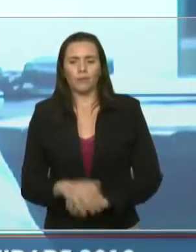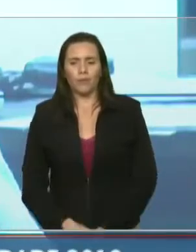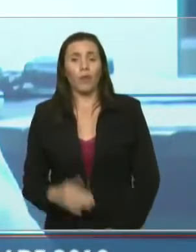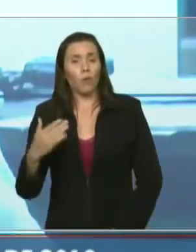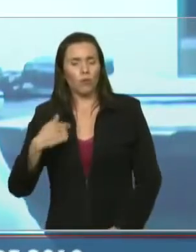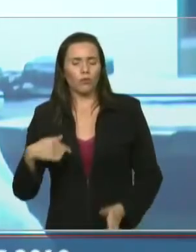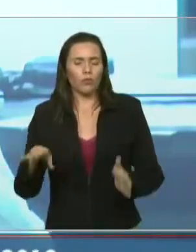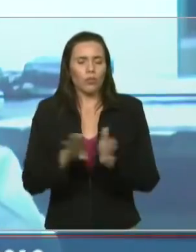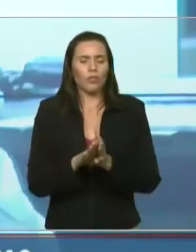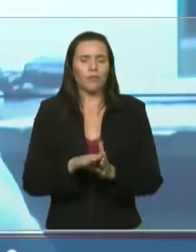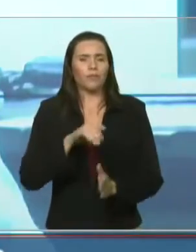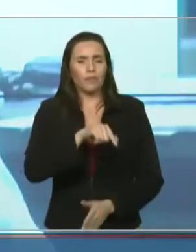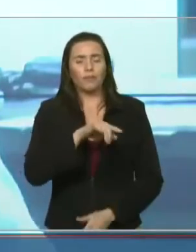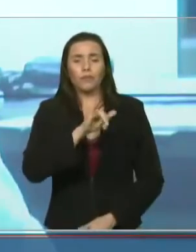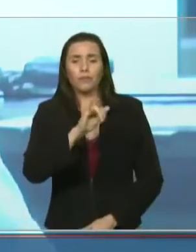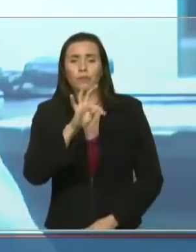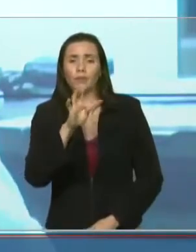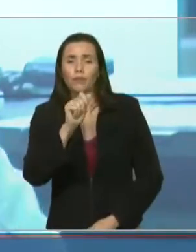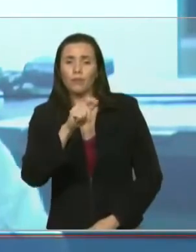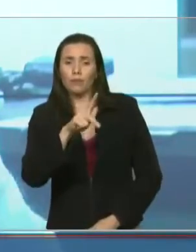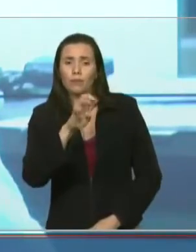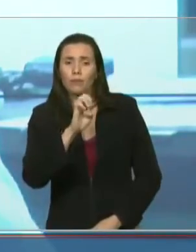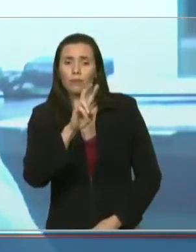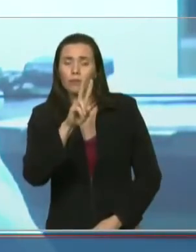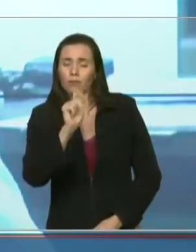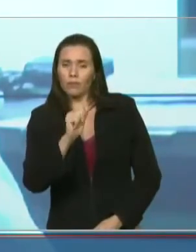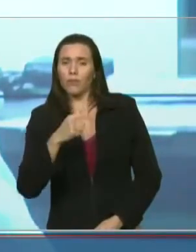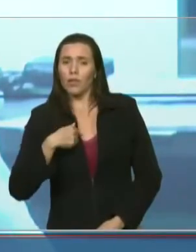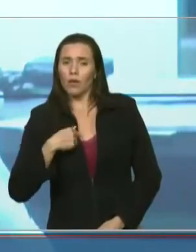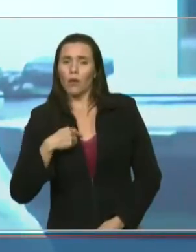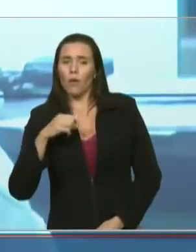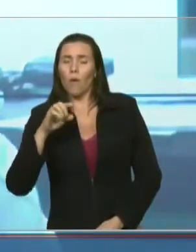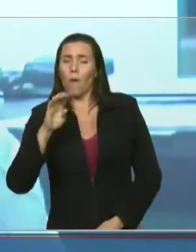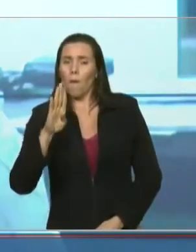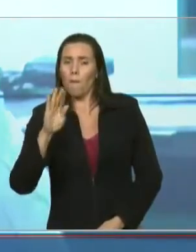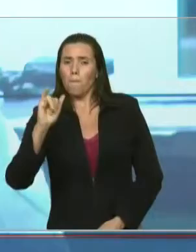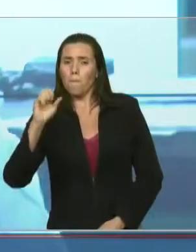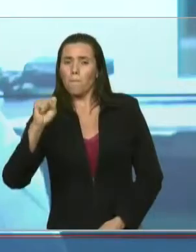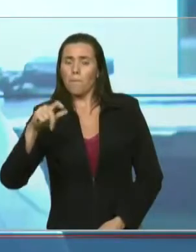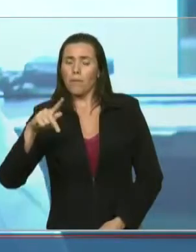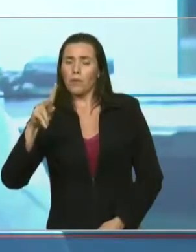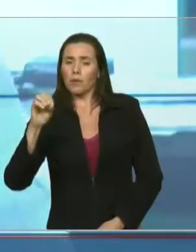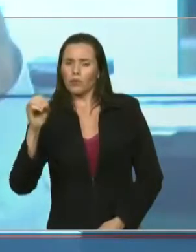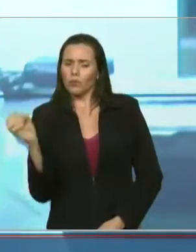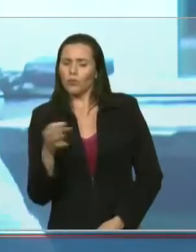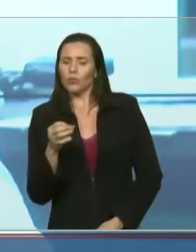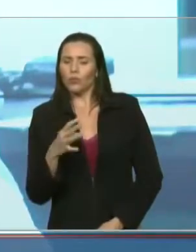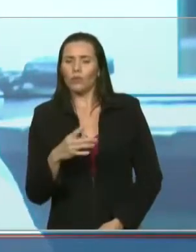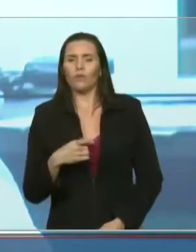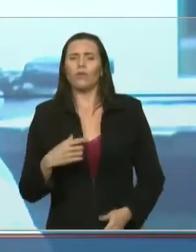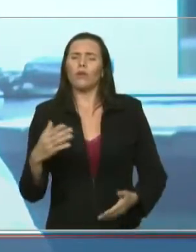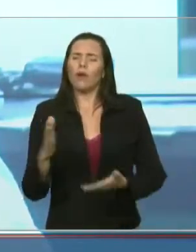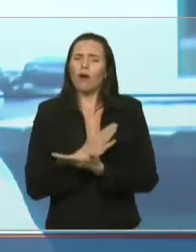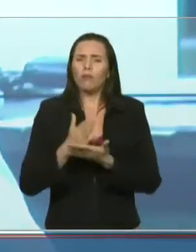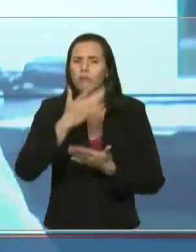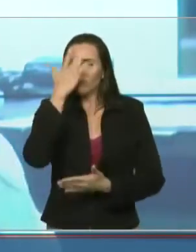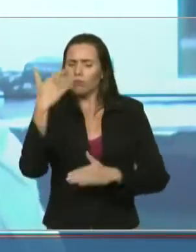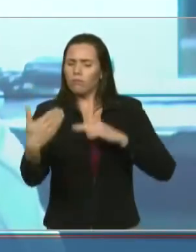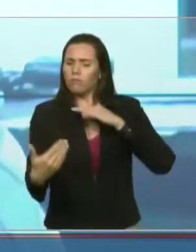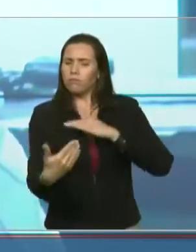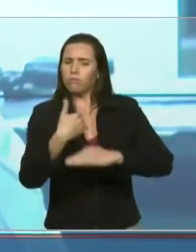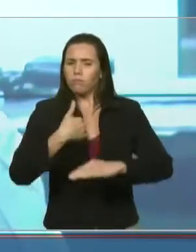no ano de 2016, como bispo novo, logo fui procurado por algumas pessoas que estavam